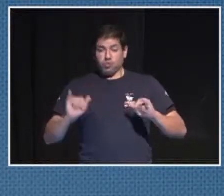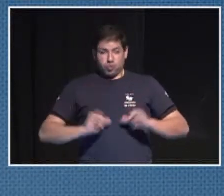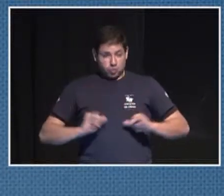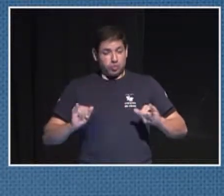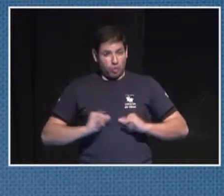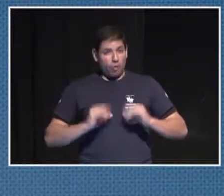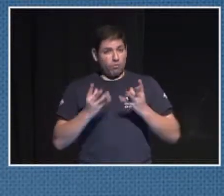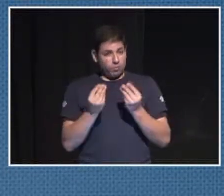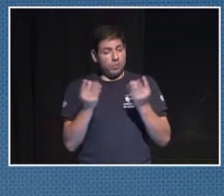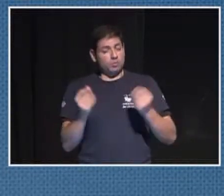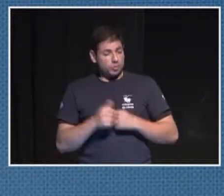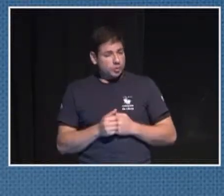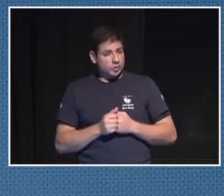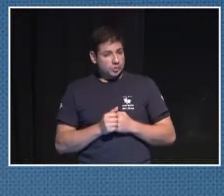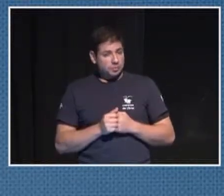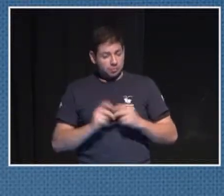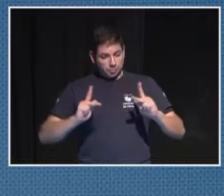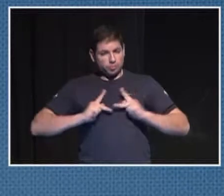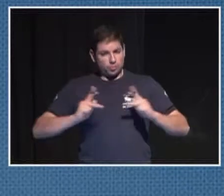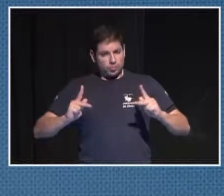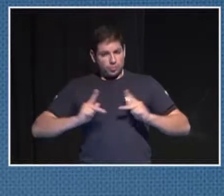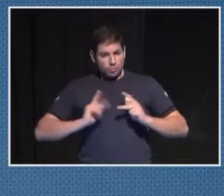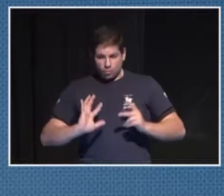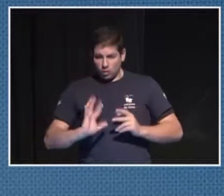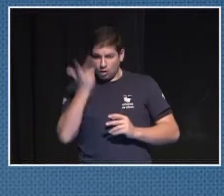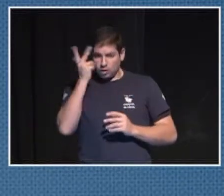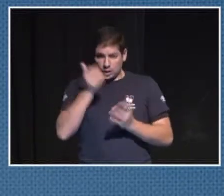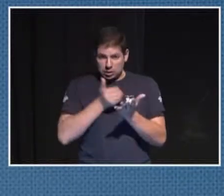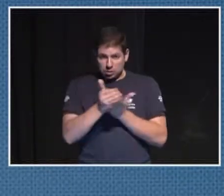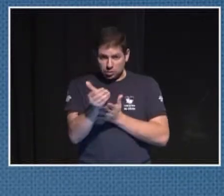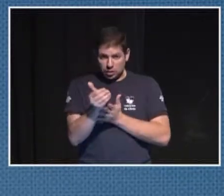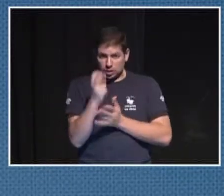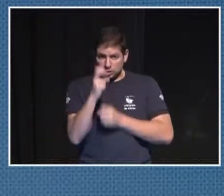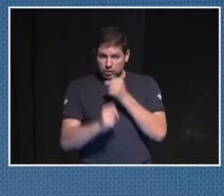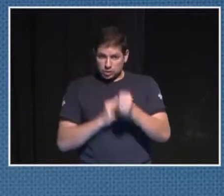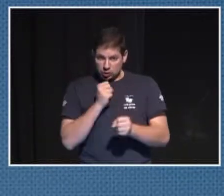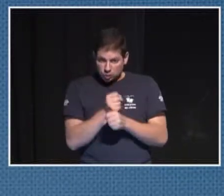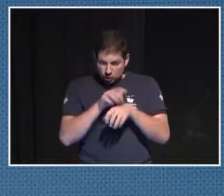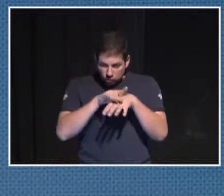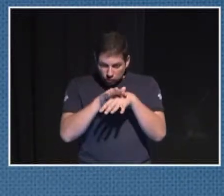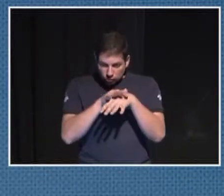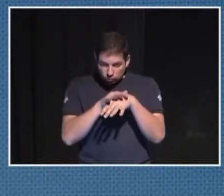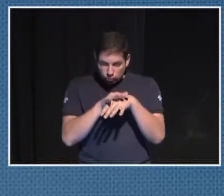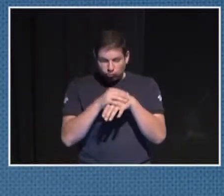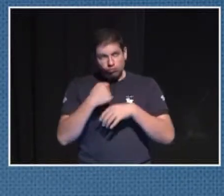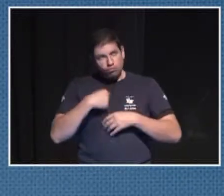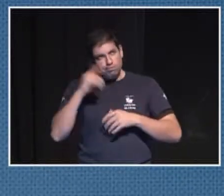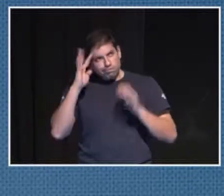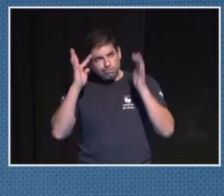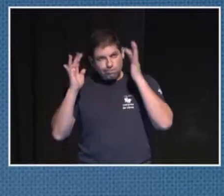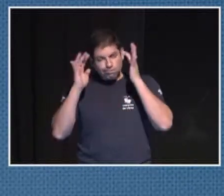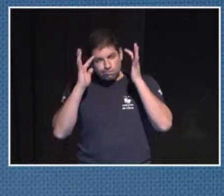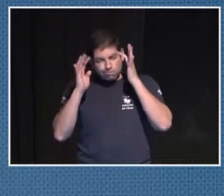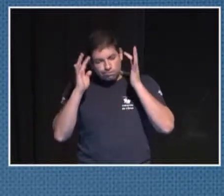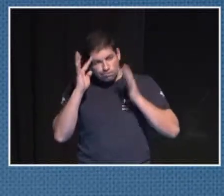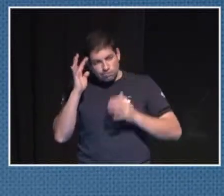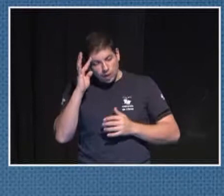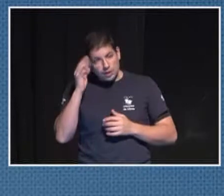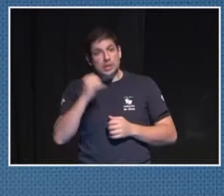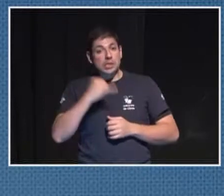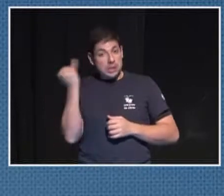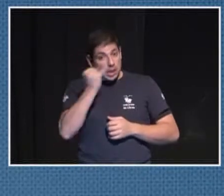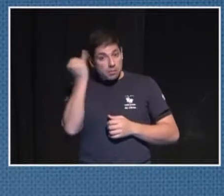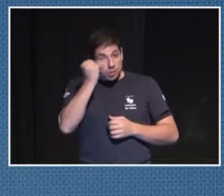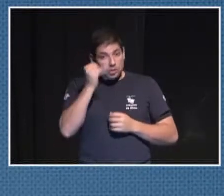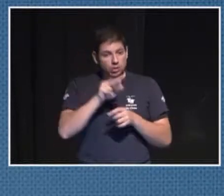esse acometimento do pulmão acontece nos primeiros 5 anos de doença. E isso nos dá a importância